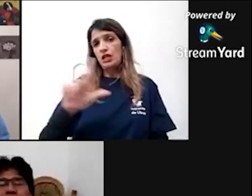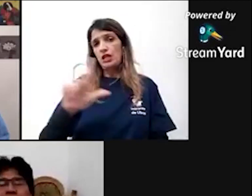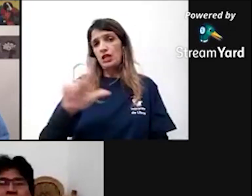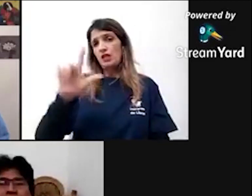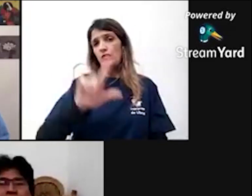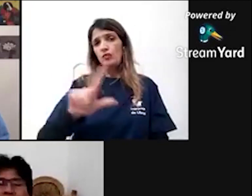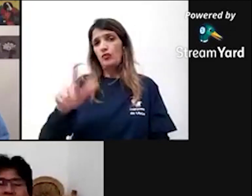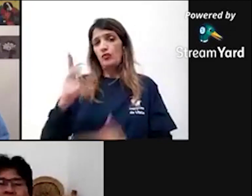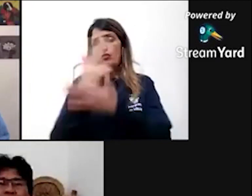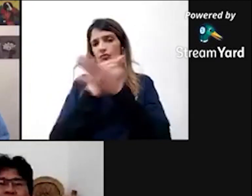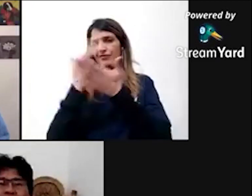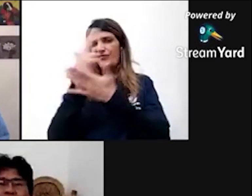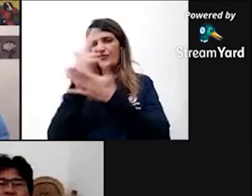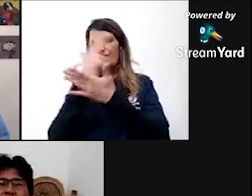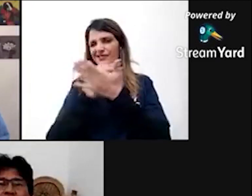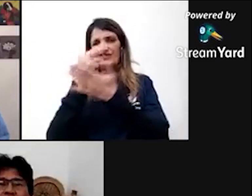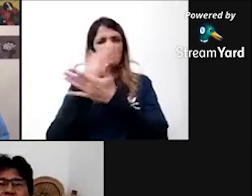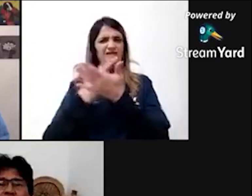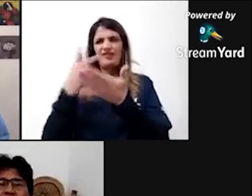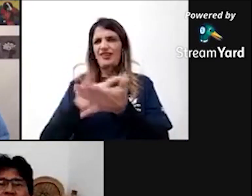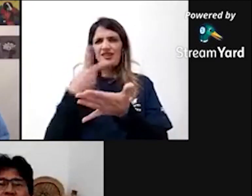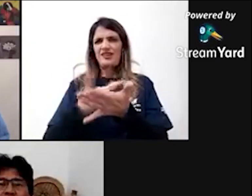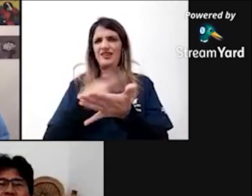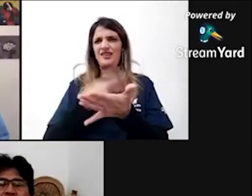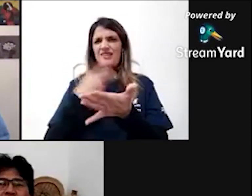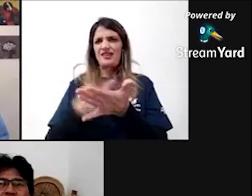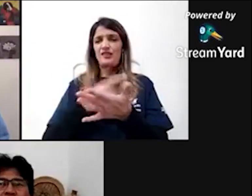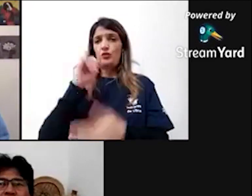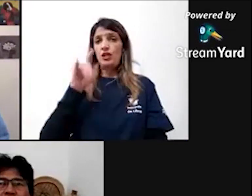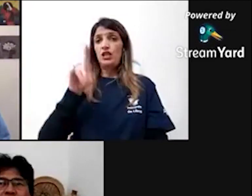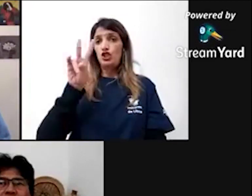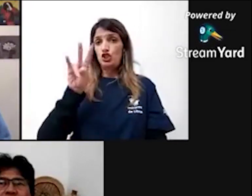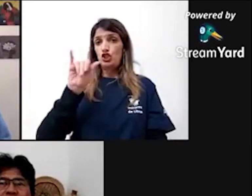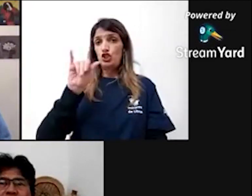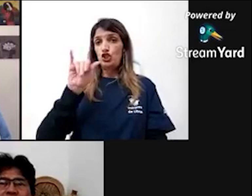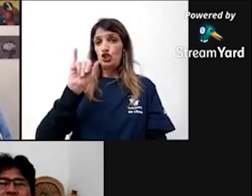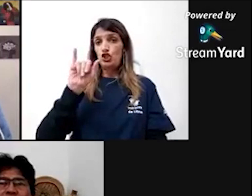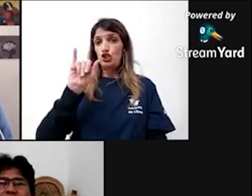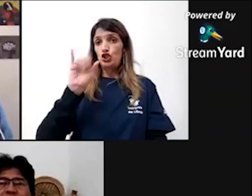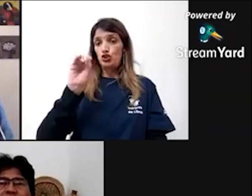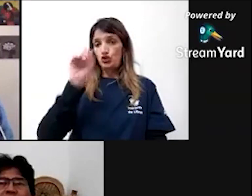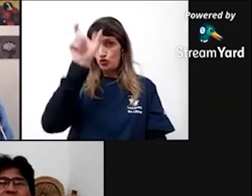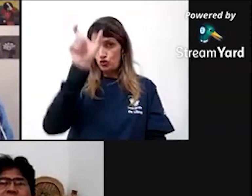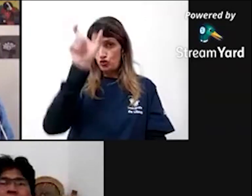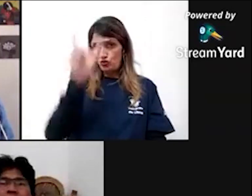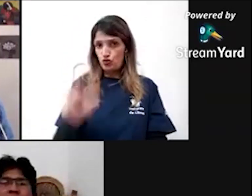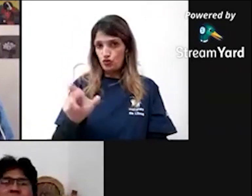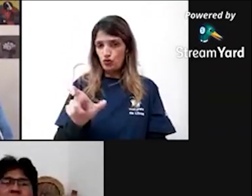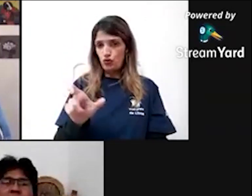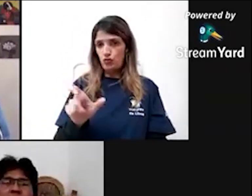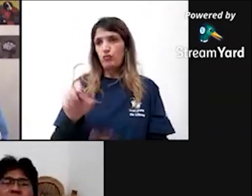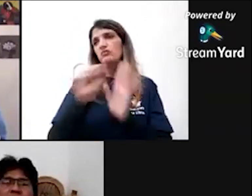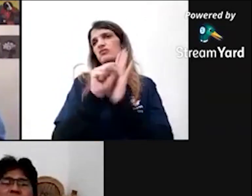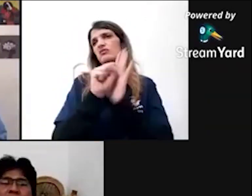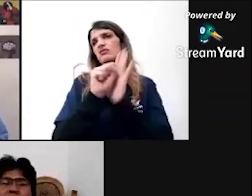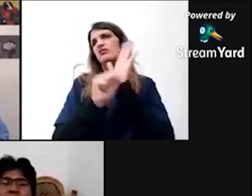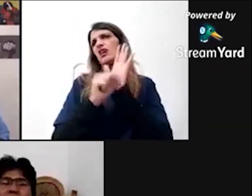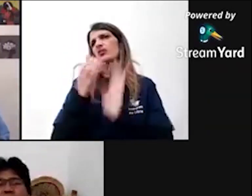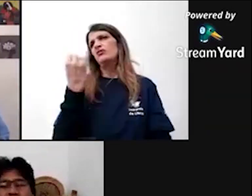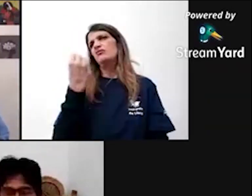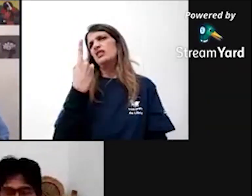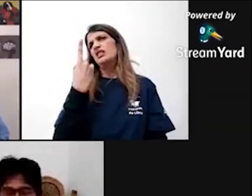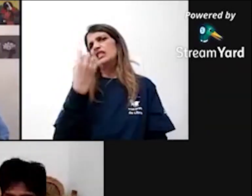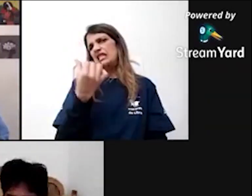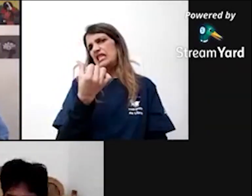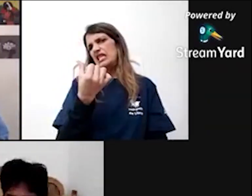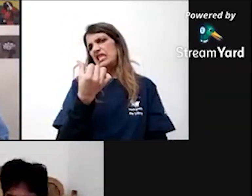imagem equivocada, né, trata o índio como se ele fosse um cara do século XVI, trata